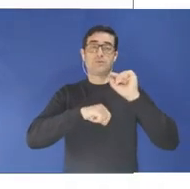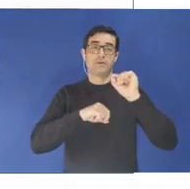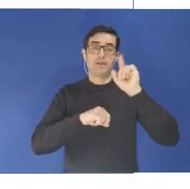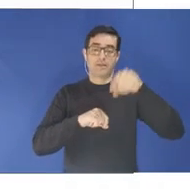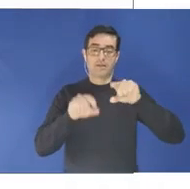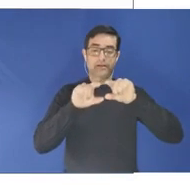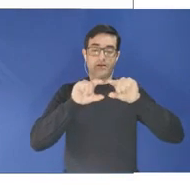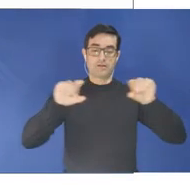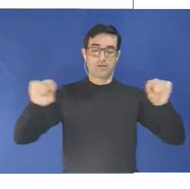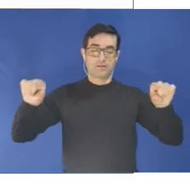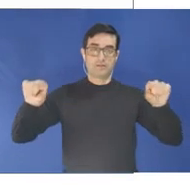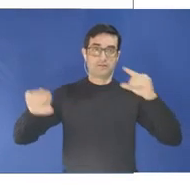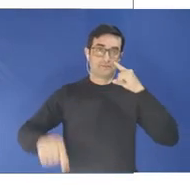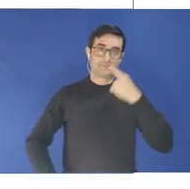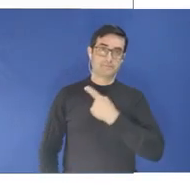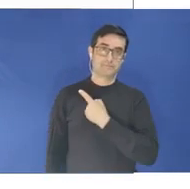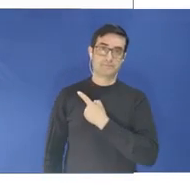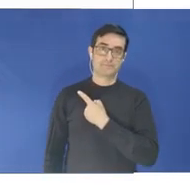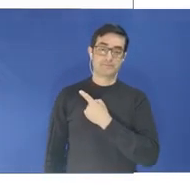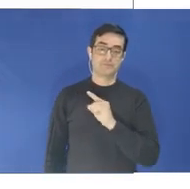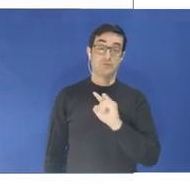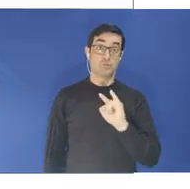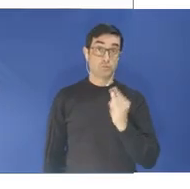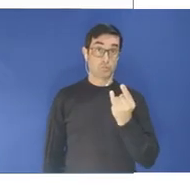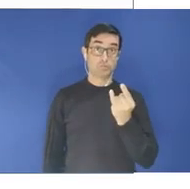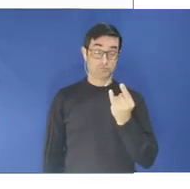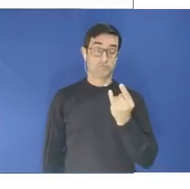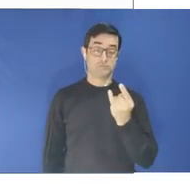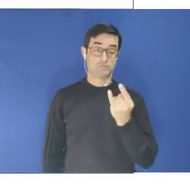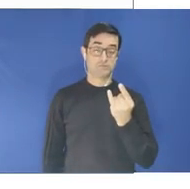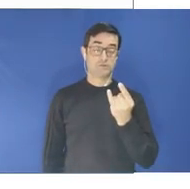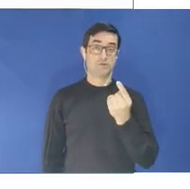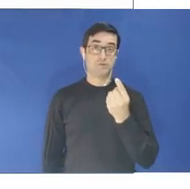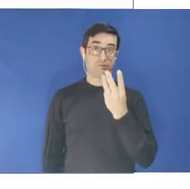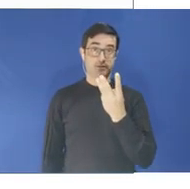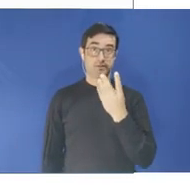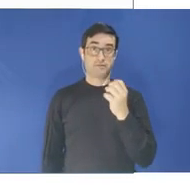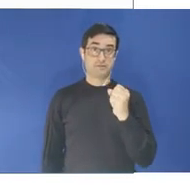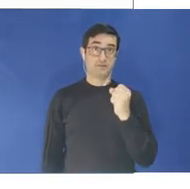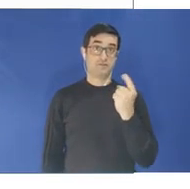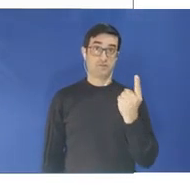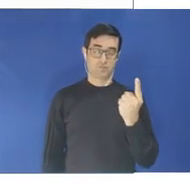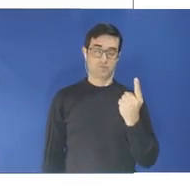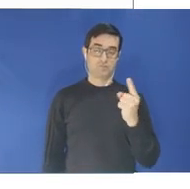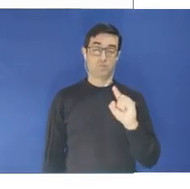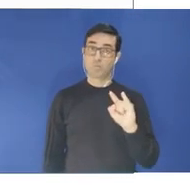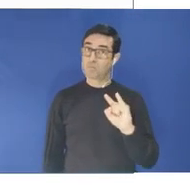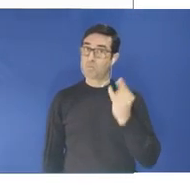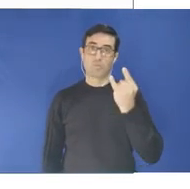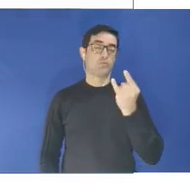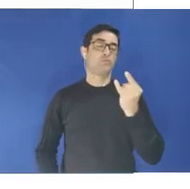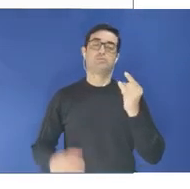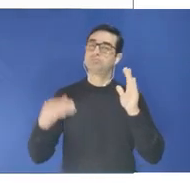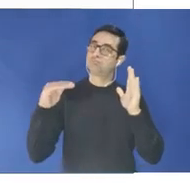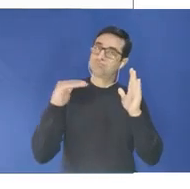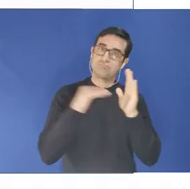mais energético, ou seja, esse aqui que foi distribuído por último, né? Independe de qual foi a distribuição,